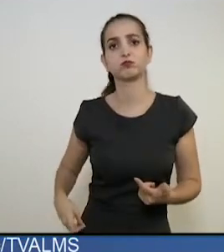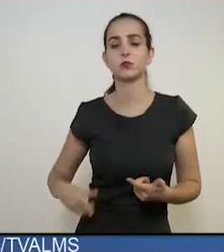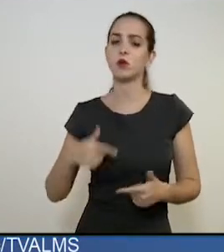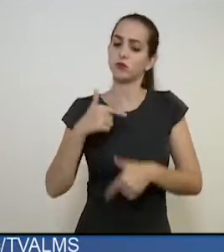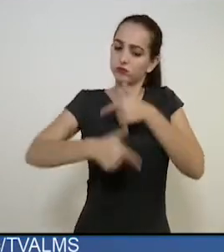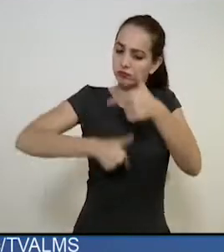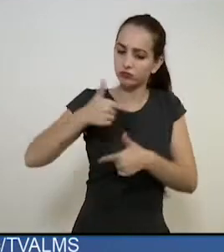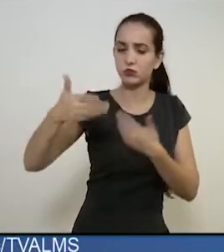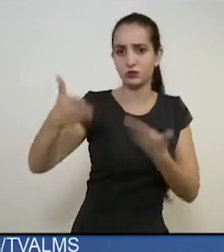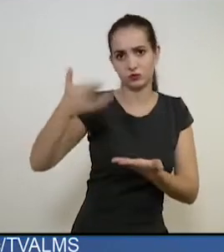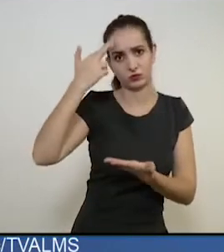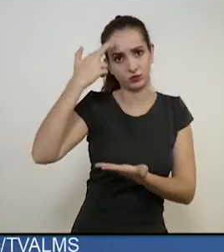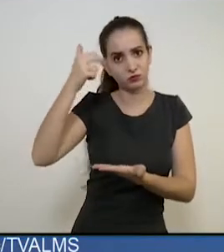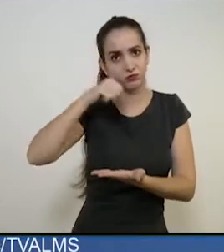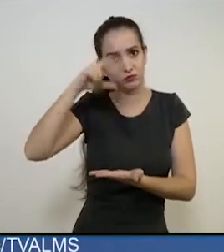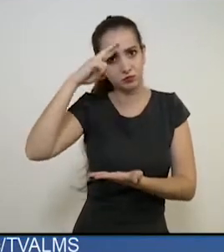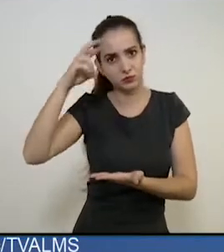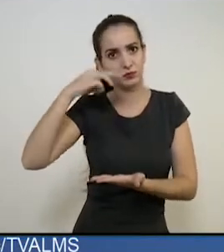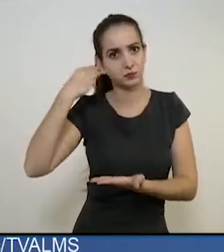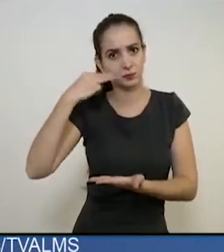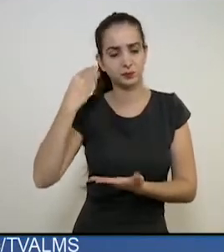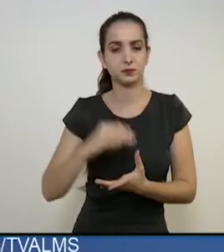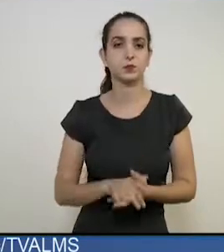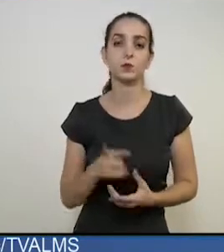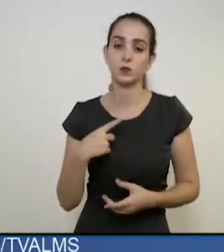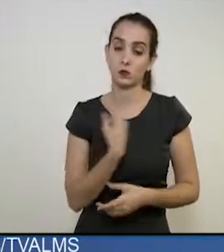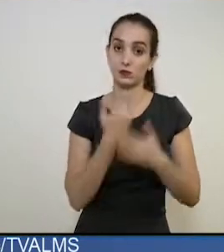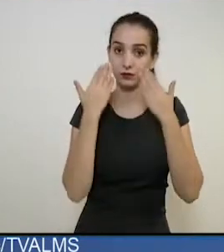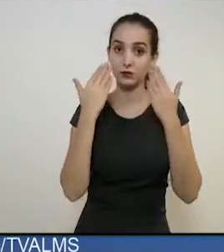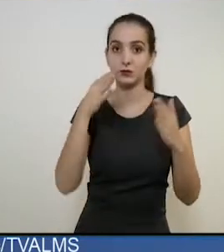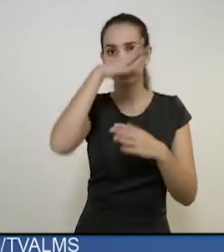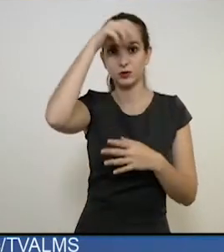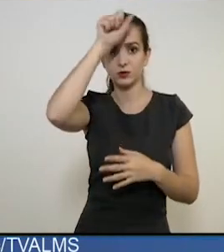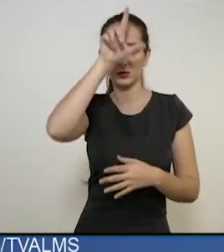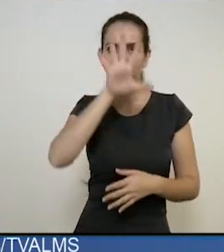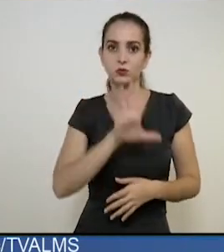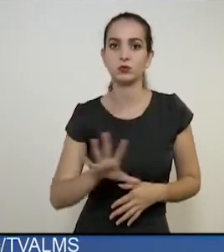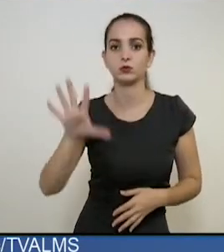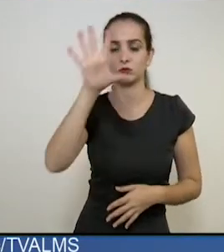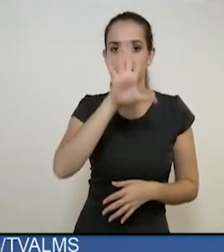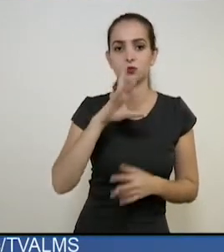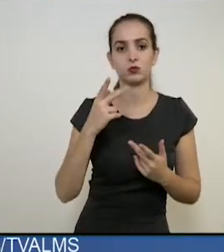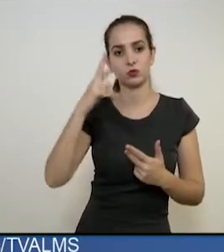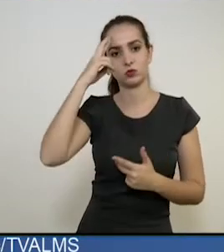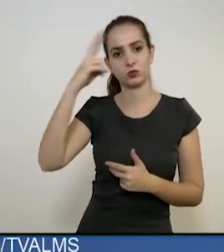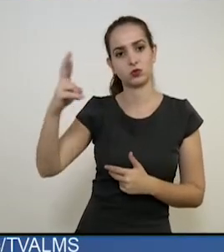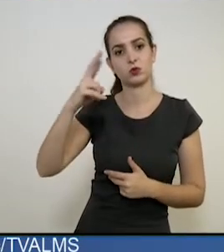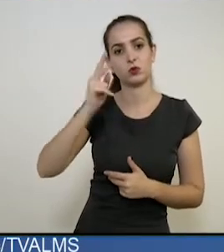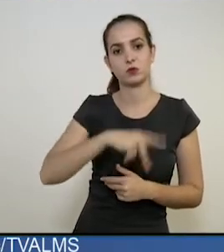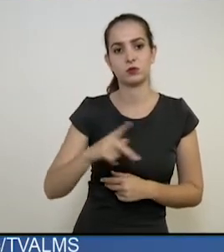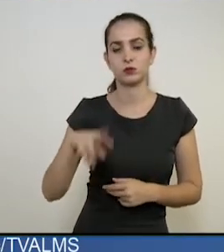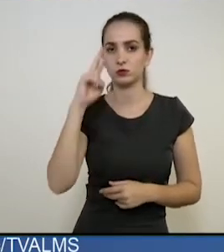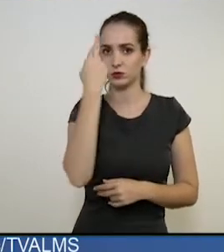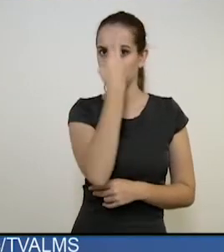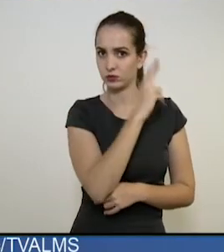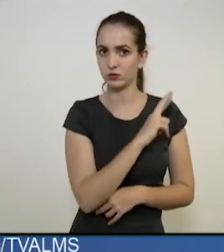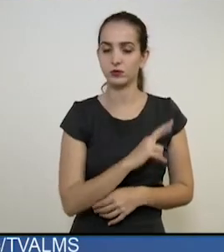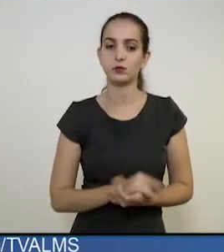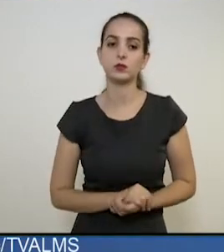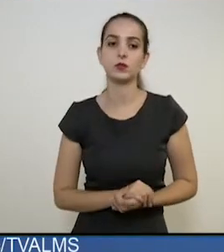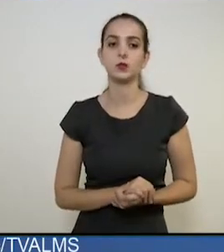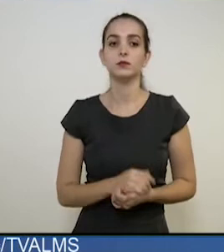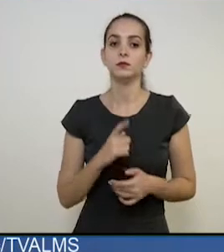Excelência. Nós tivemos no Mato Grosso do Sul, como disse o líder do governo, professor Rinaldo,